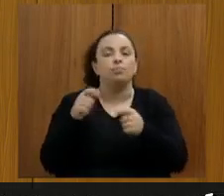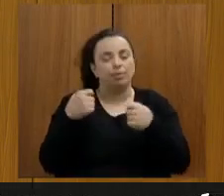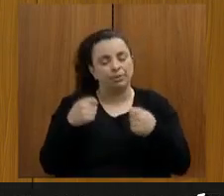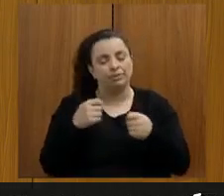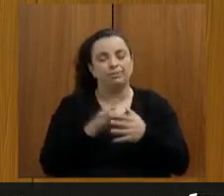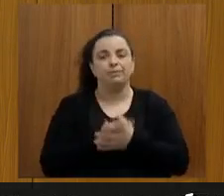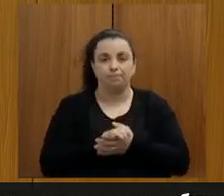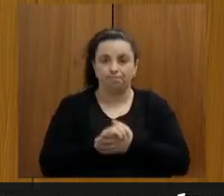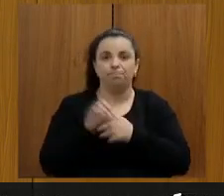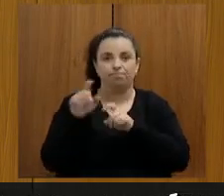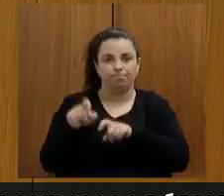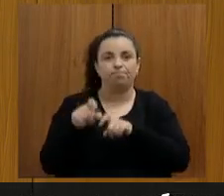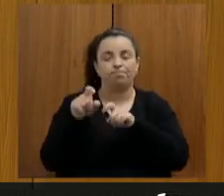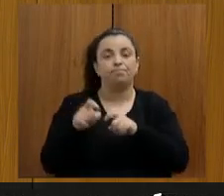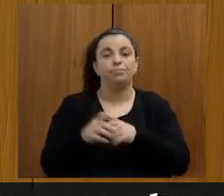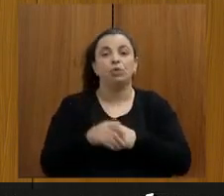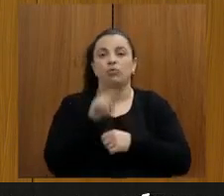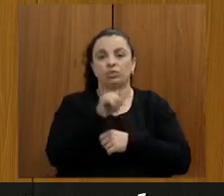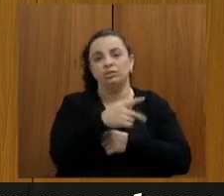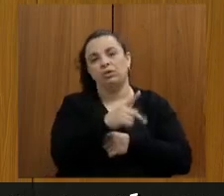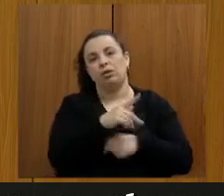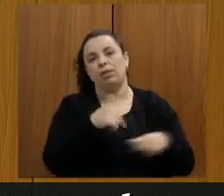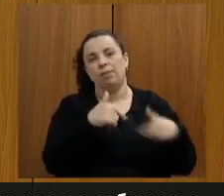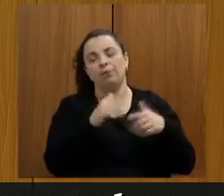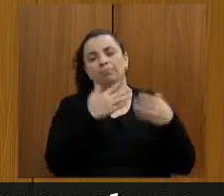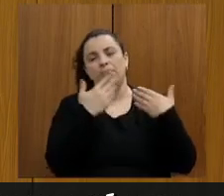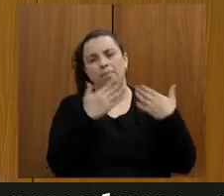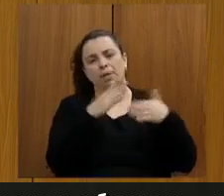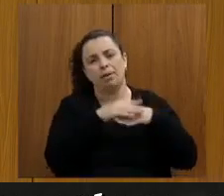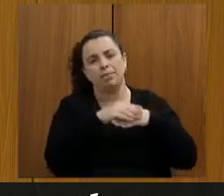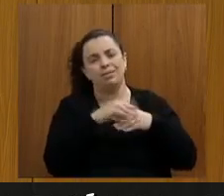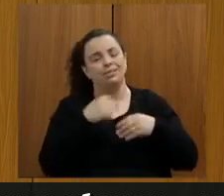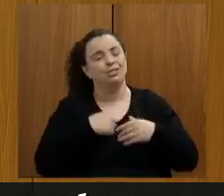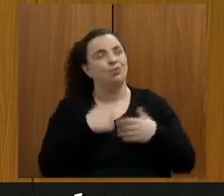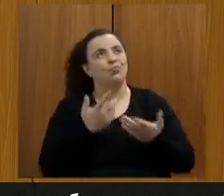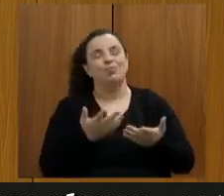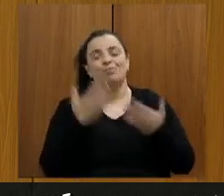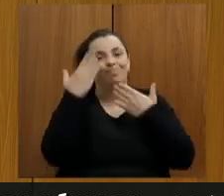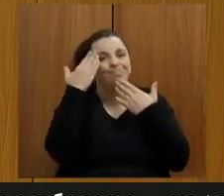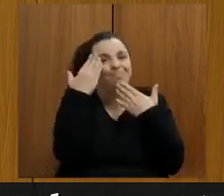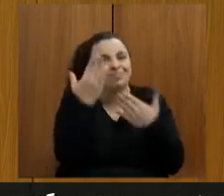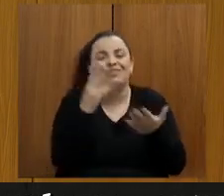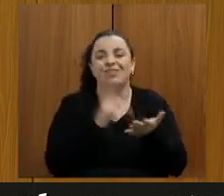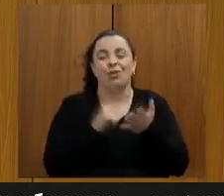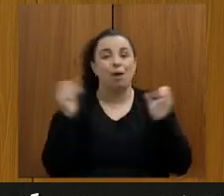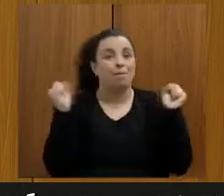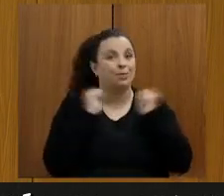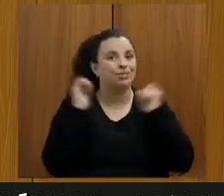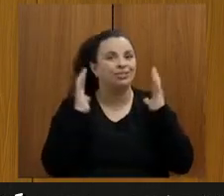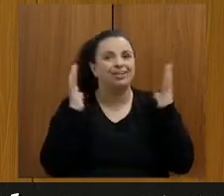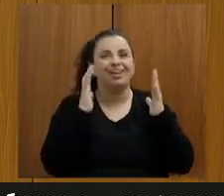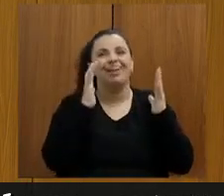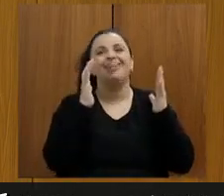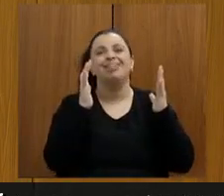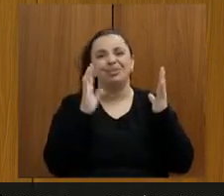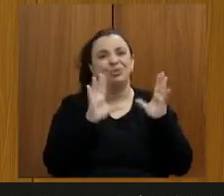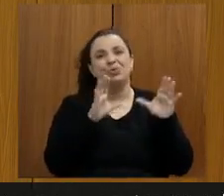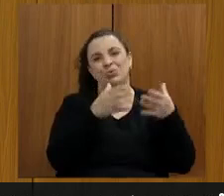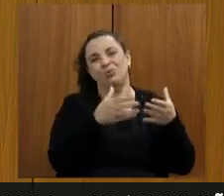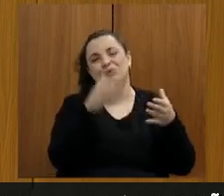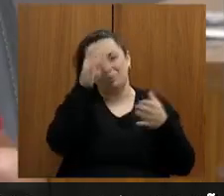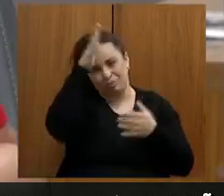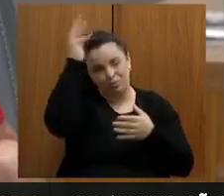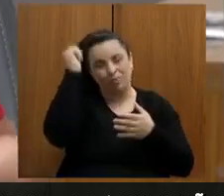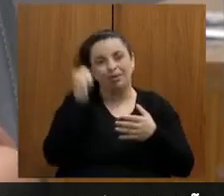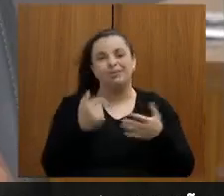pelo trabalho que Padre Serei eternamente grato aos bombeiros São apaixonadas pelos bombeiros e quer dizer